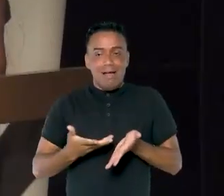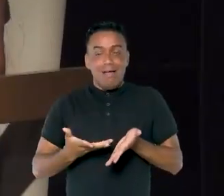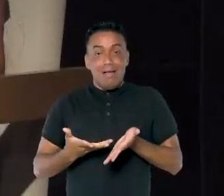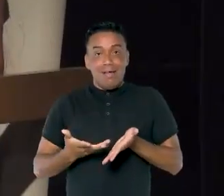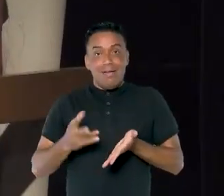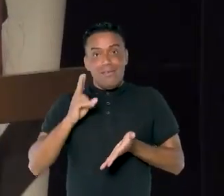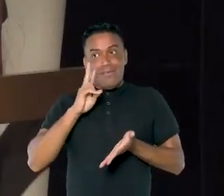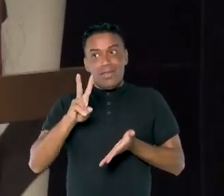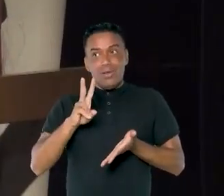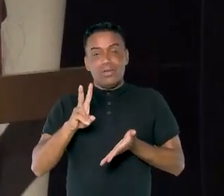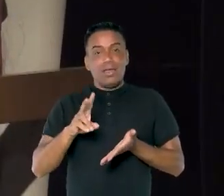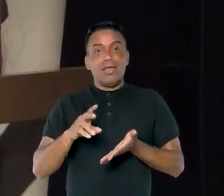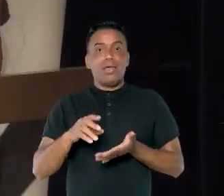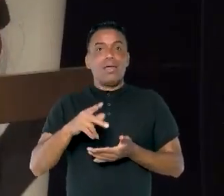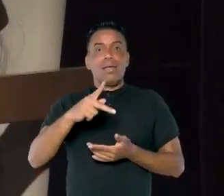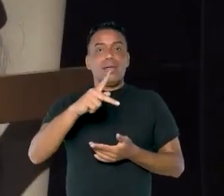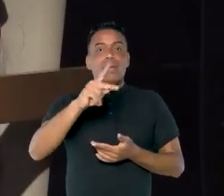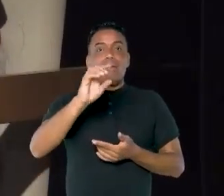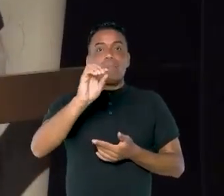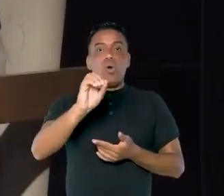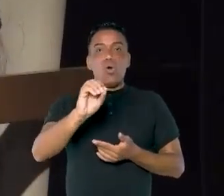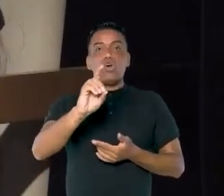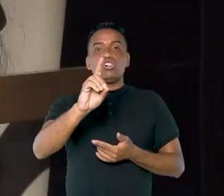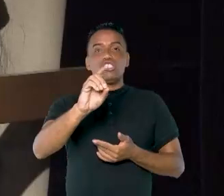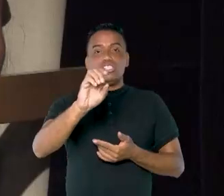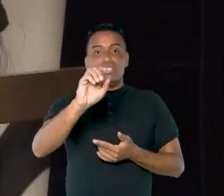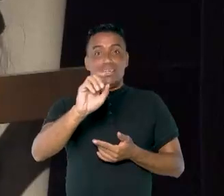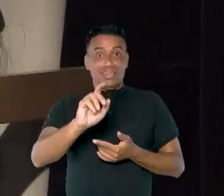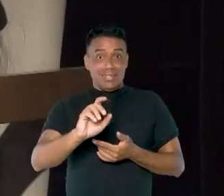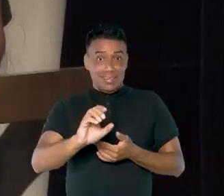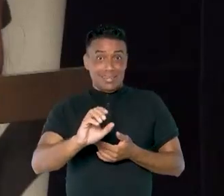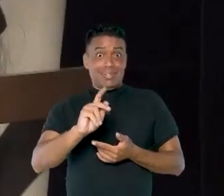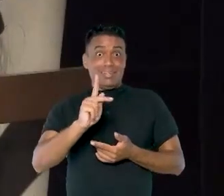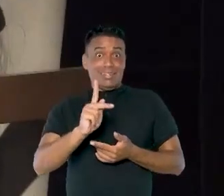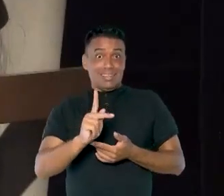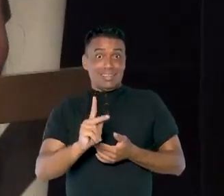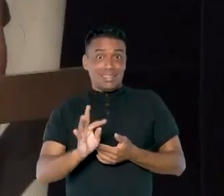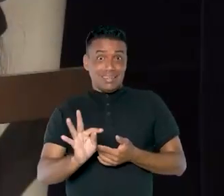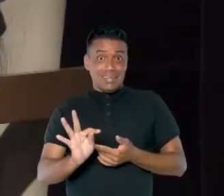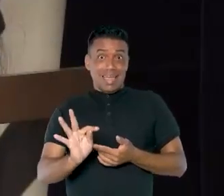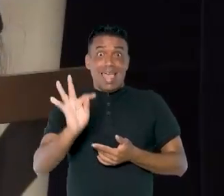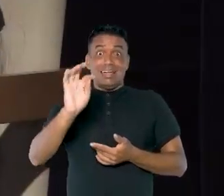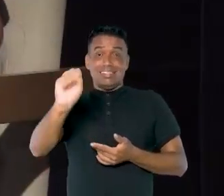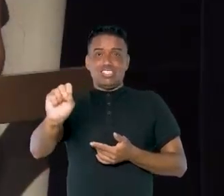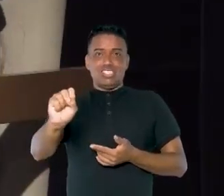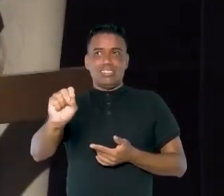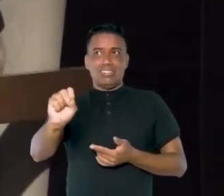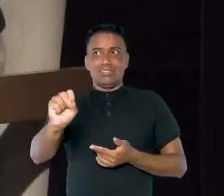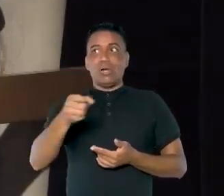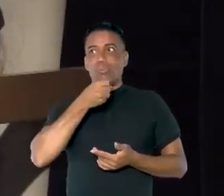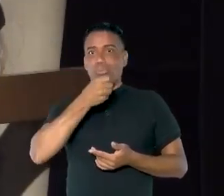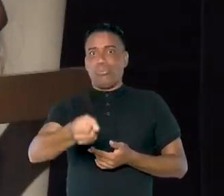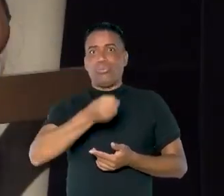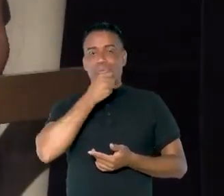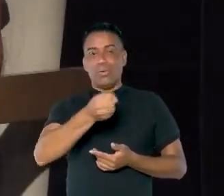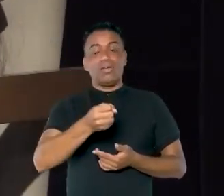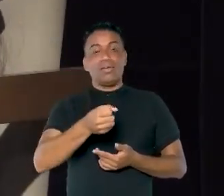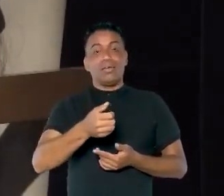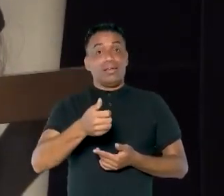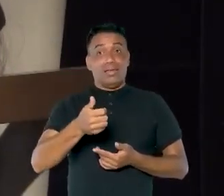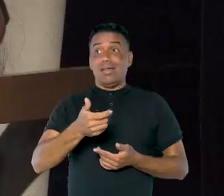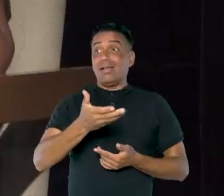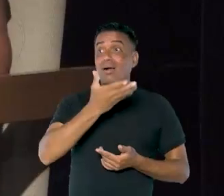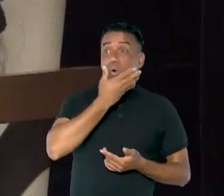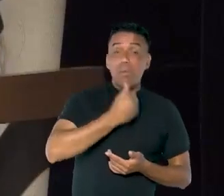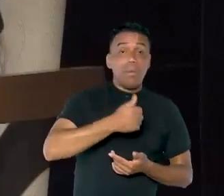ouve tal de podcast, né? Então, a gente precisa fazer nossos velhinhos, né, nossas velhinhas,